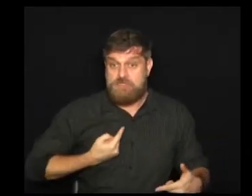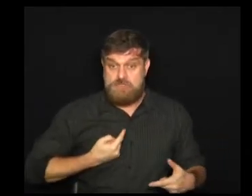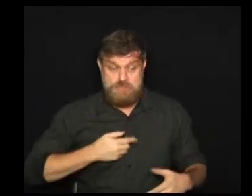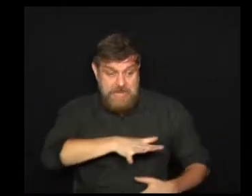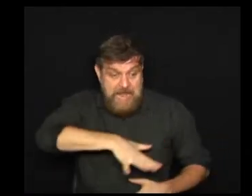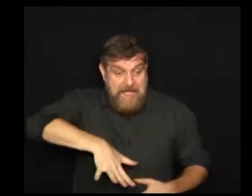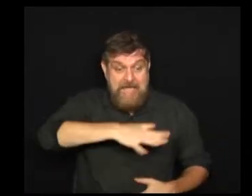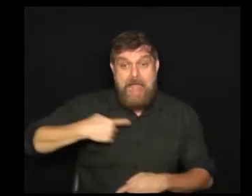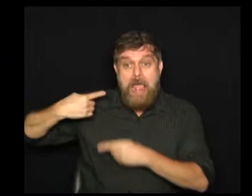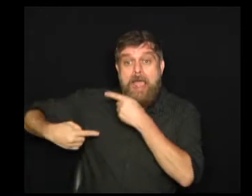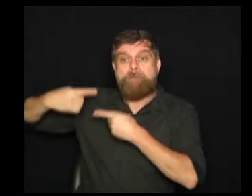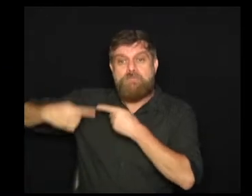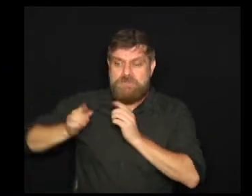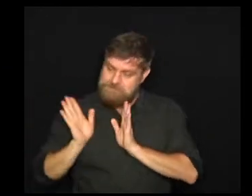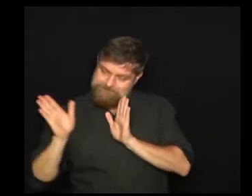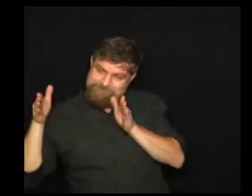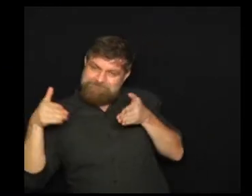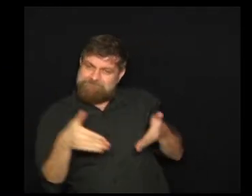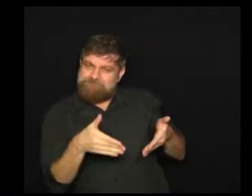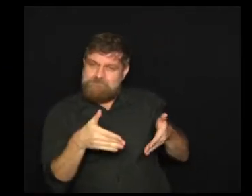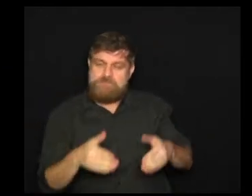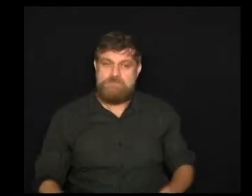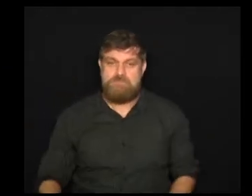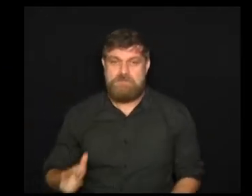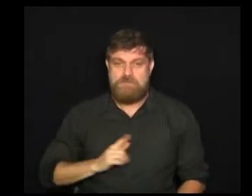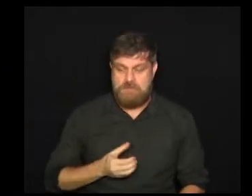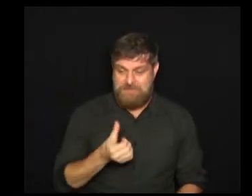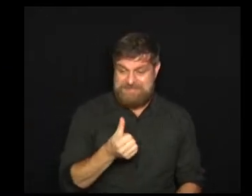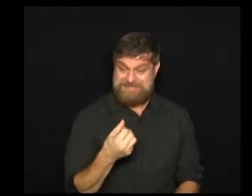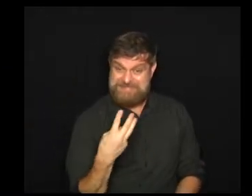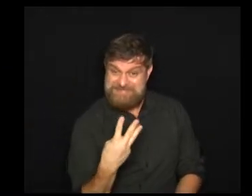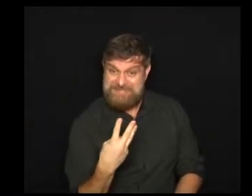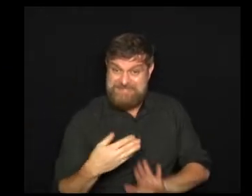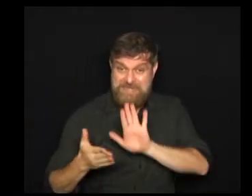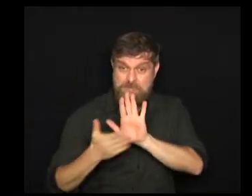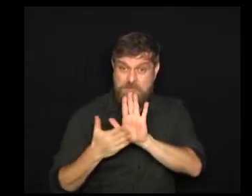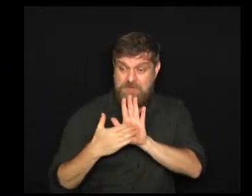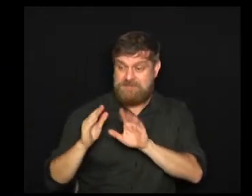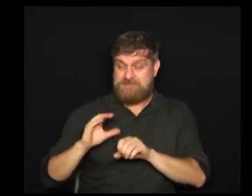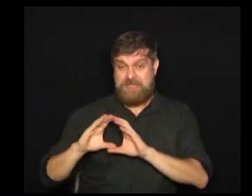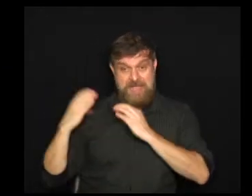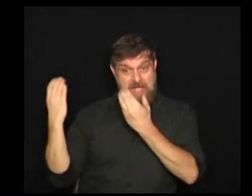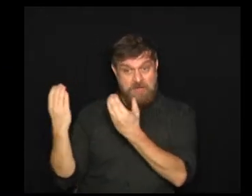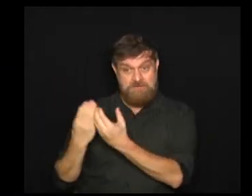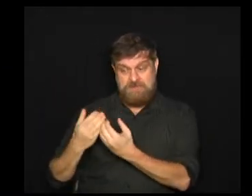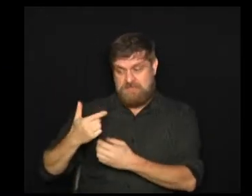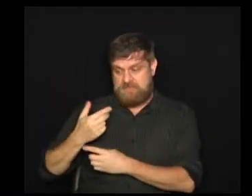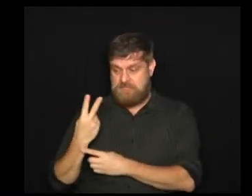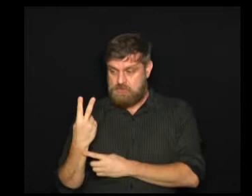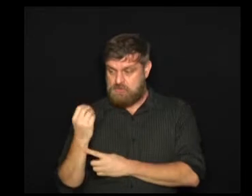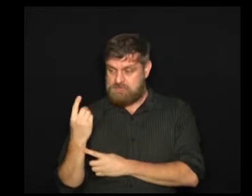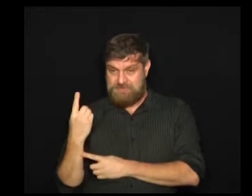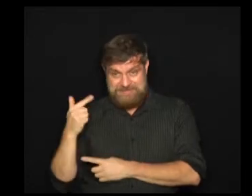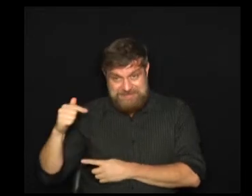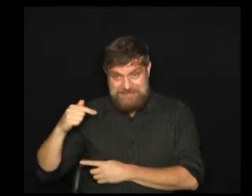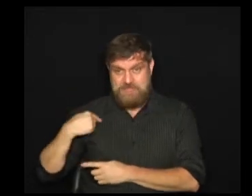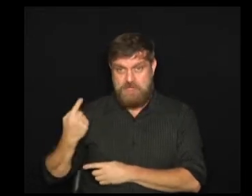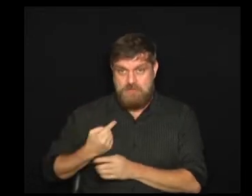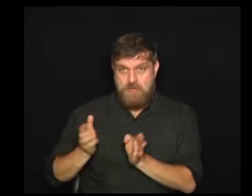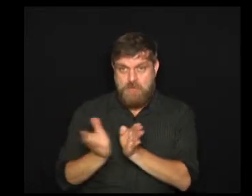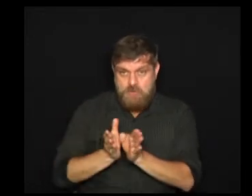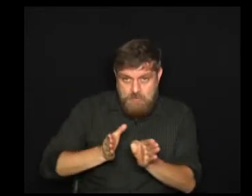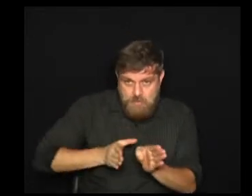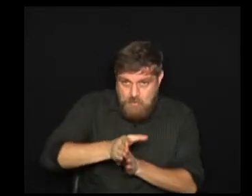locais. Então, dessas 63 propostas de 2017, nós conseguimos, nós que eu digo enquanto conselho,